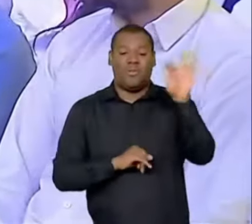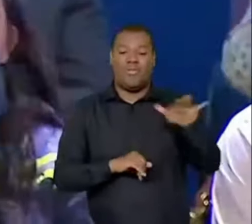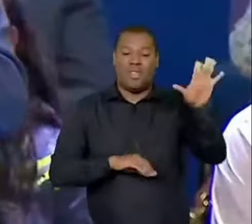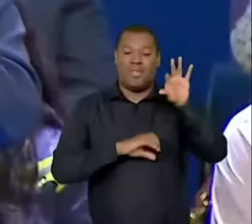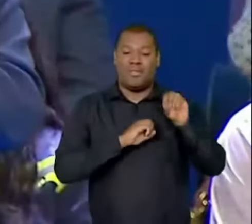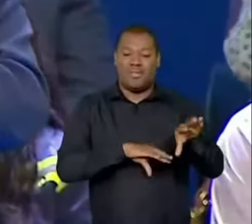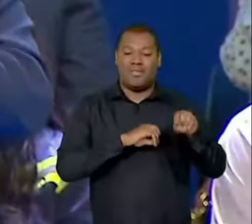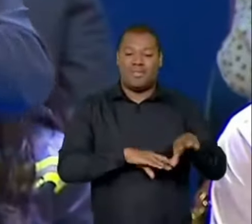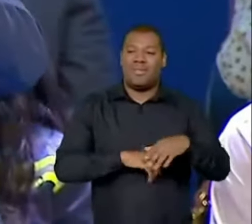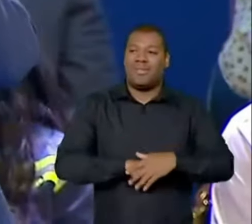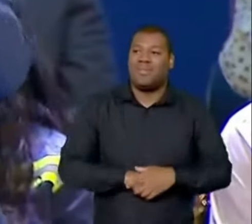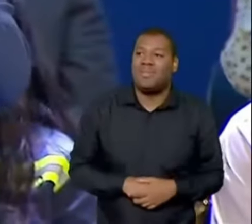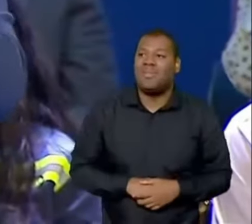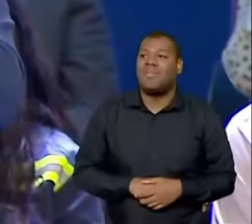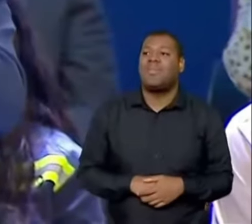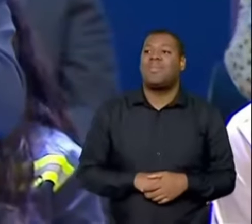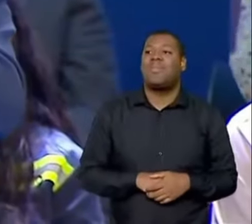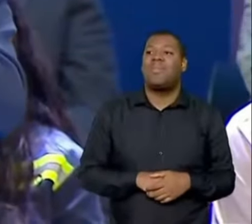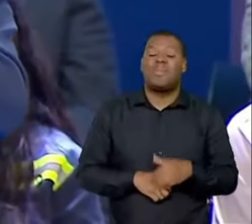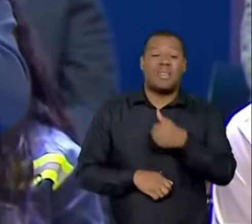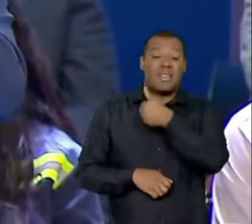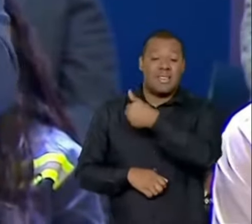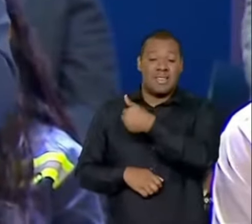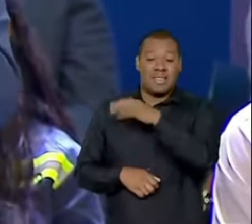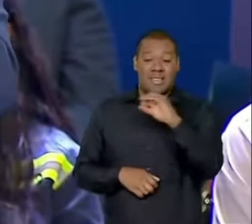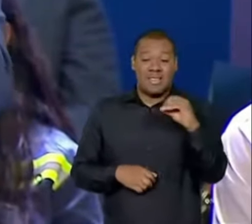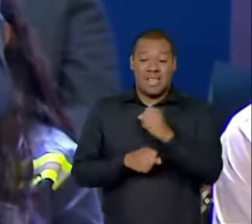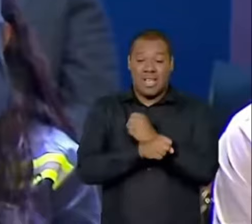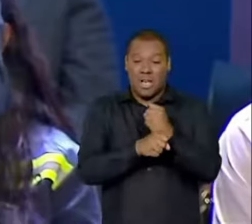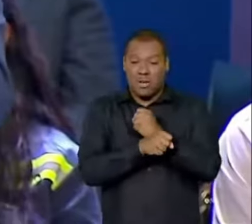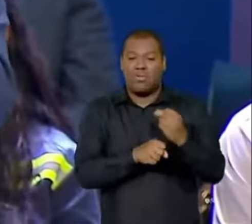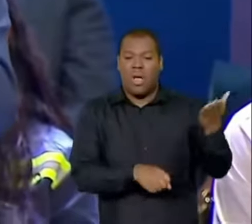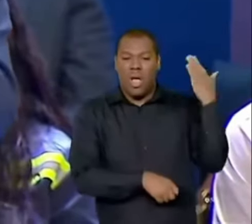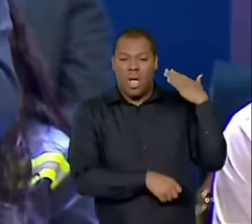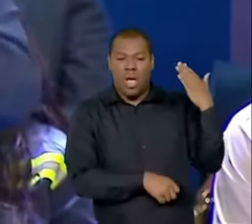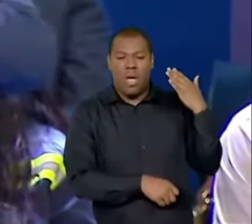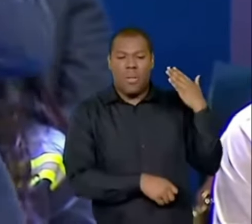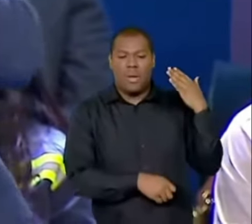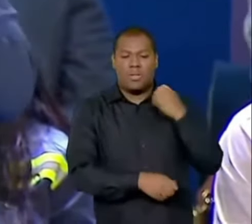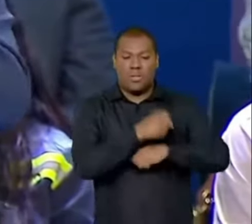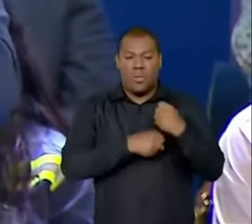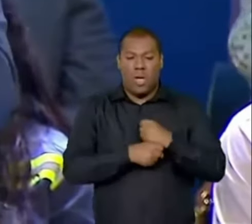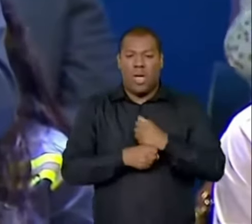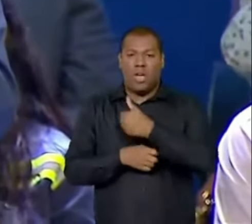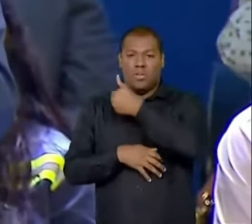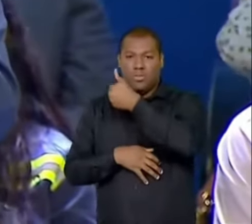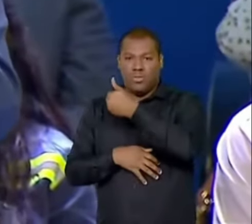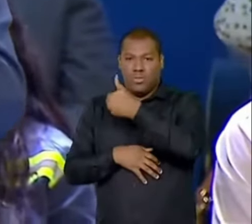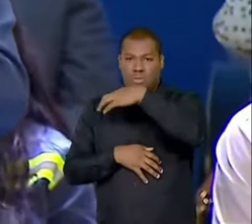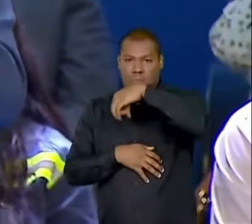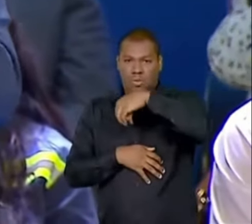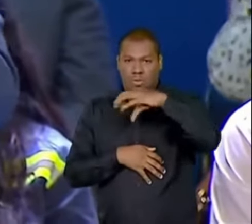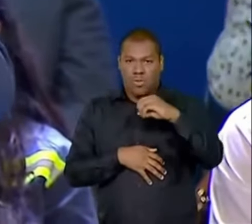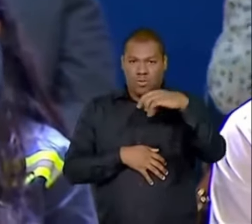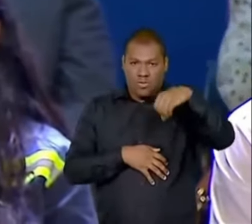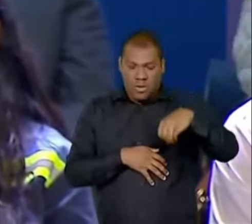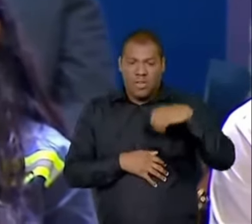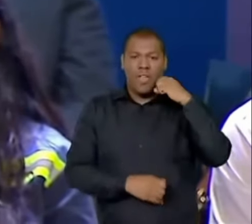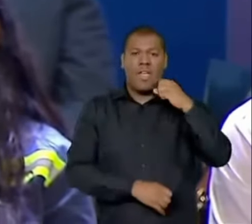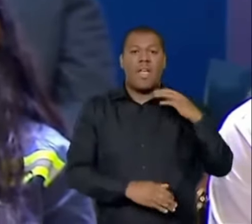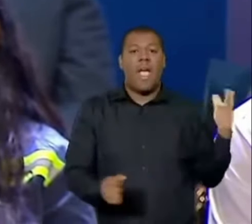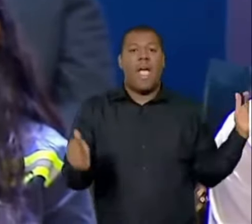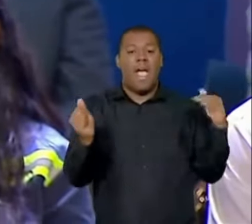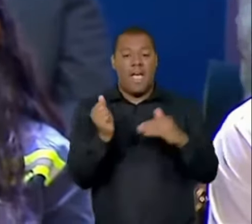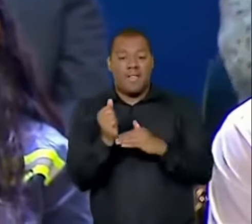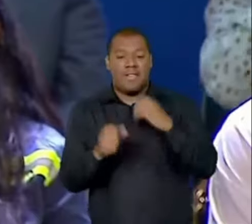É importante vocês saberem que em 100 anos, de 1909 a 2003, o Brasil